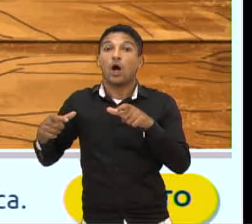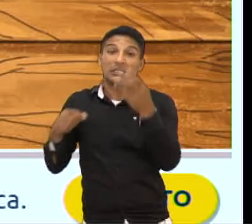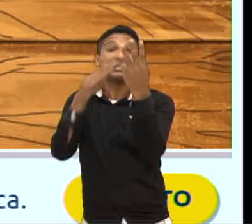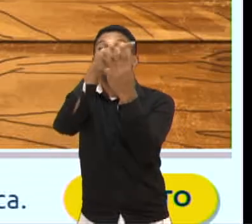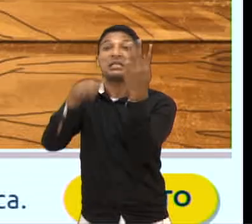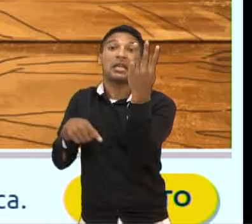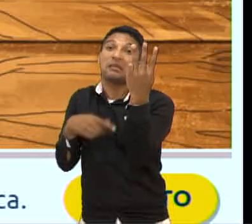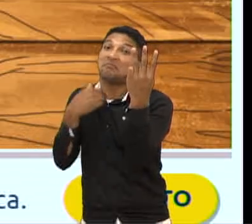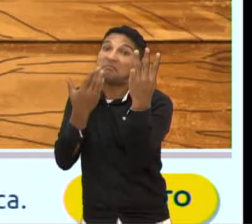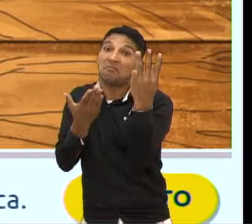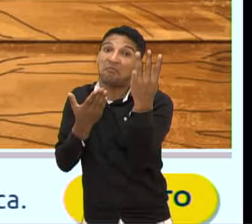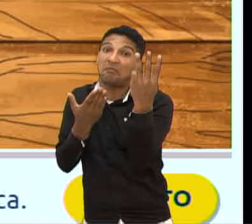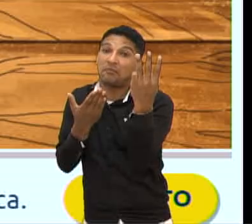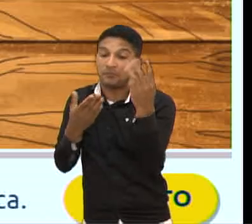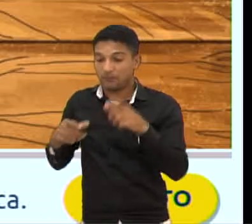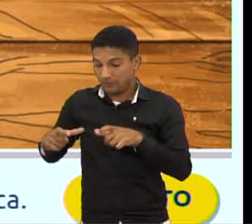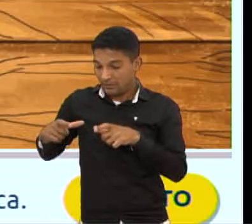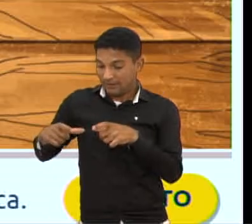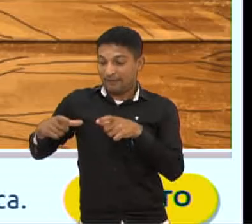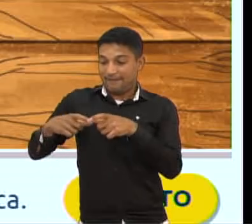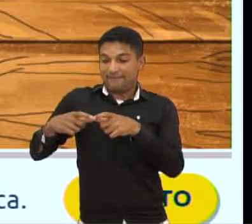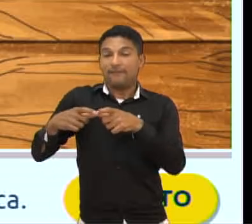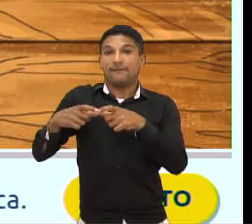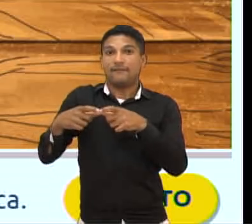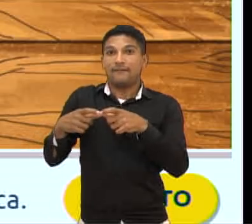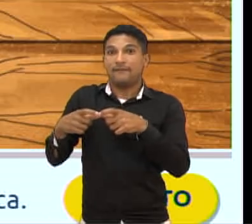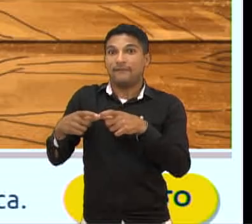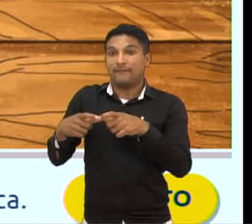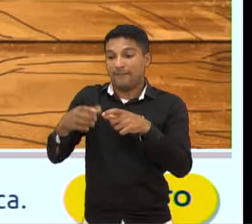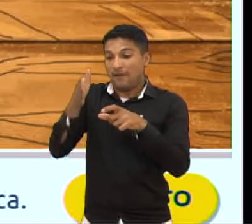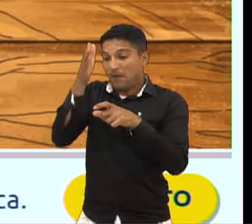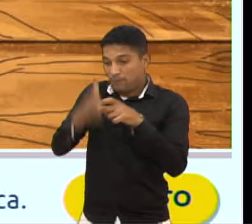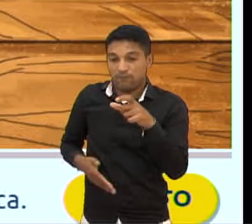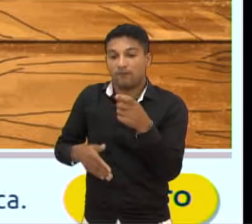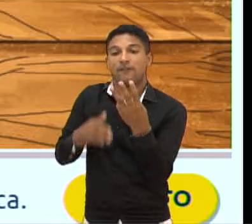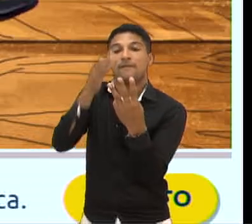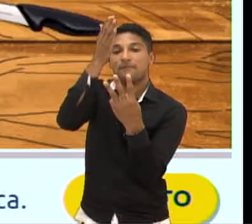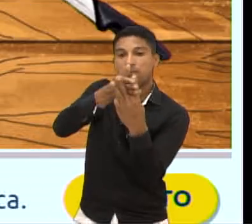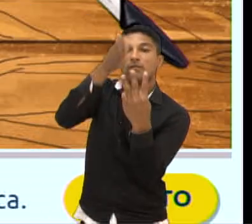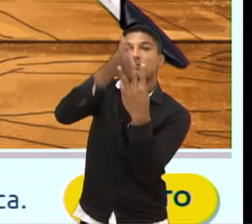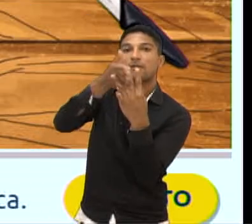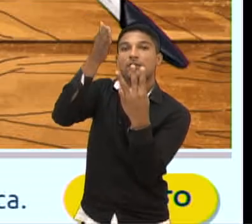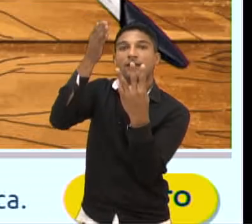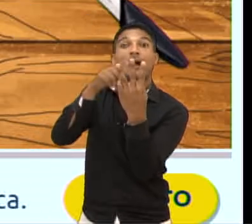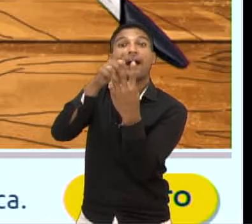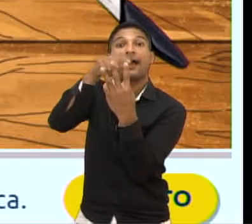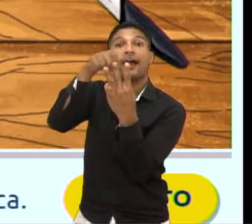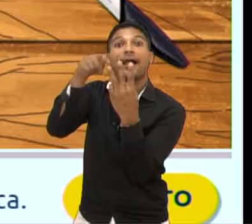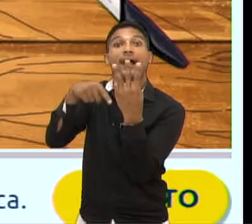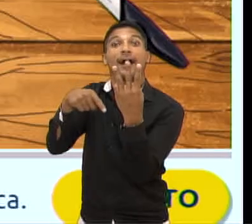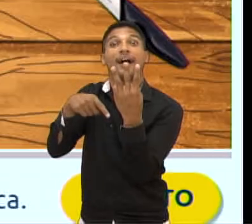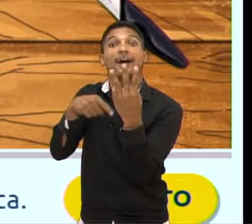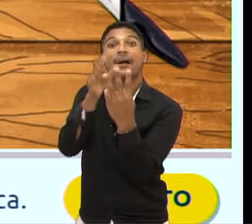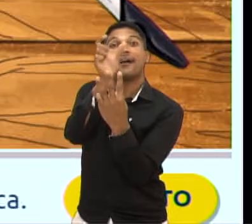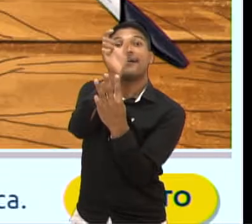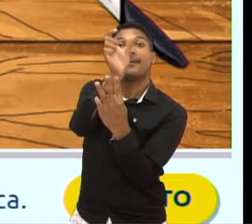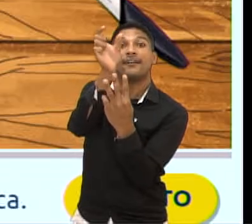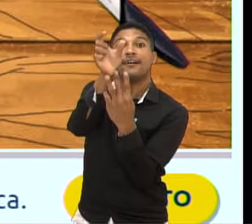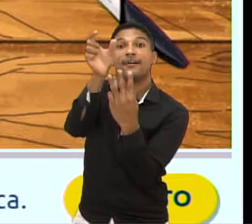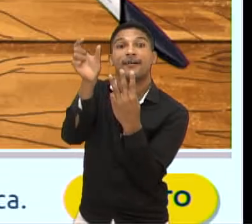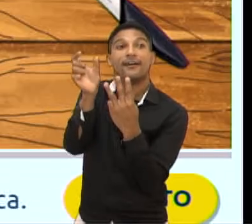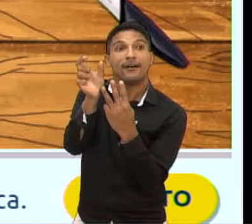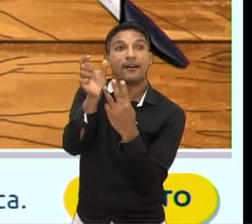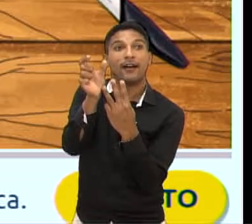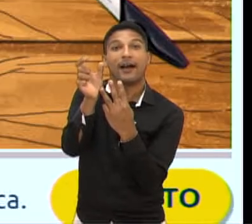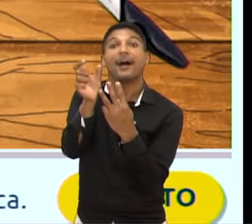pratos. Então, vamos dividi-la em 3 pedaços. Um pedaço para cada pratinho. Vamos verificar? Coloquei mais um